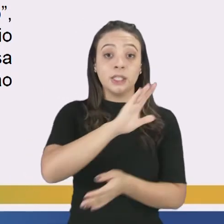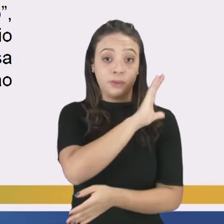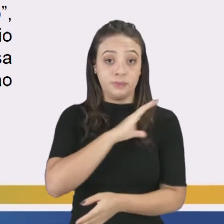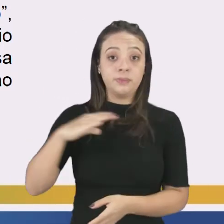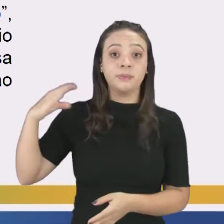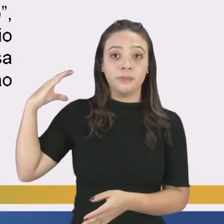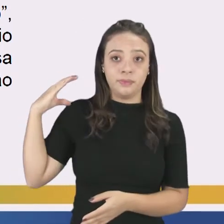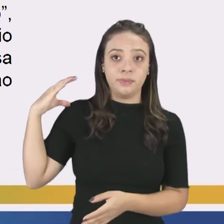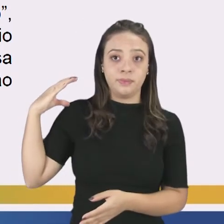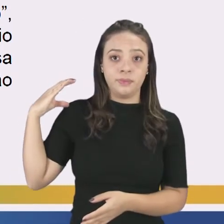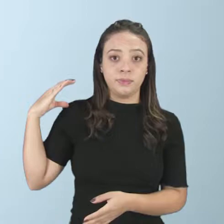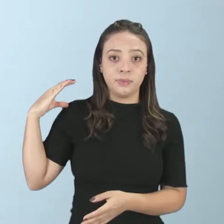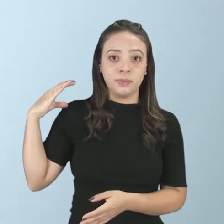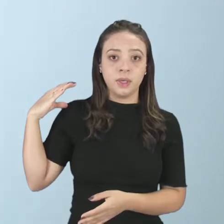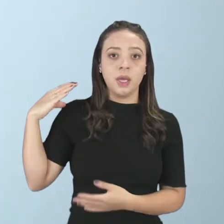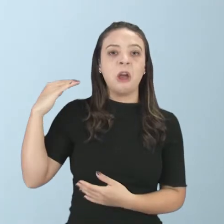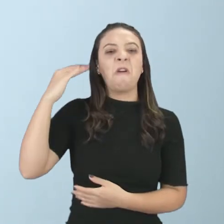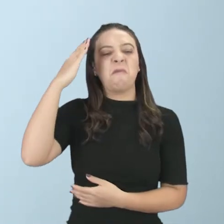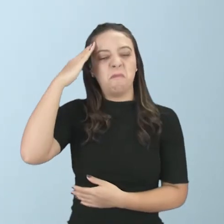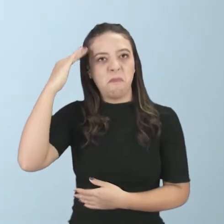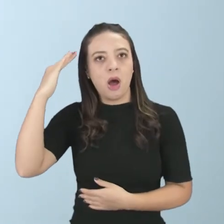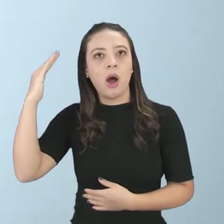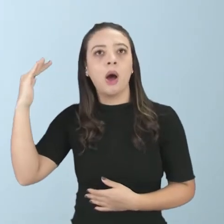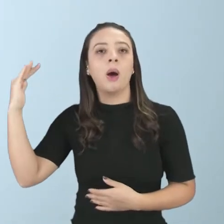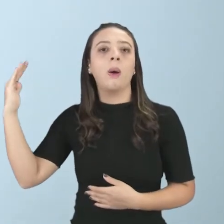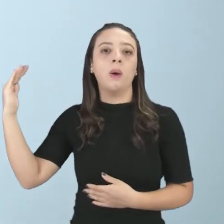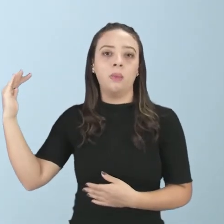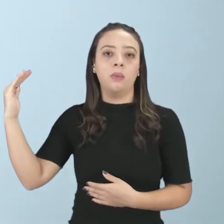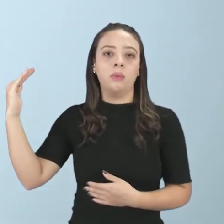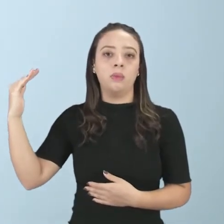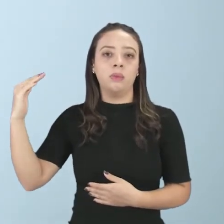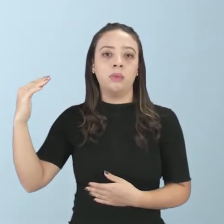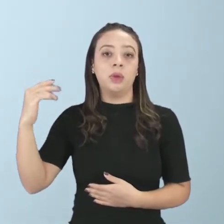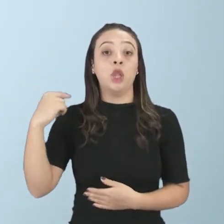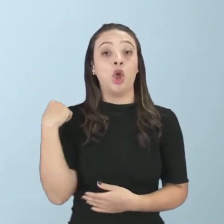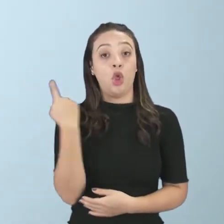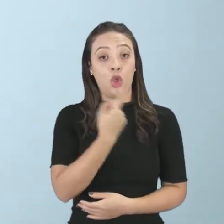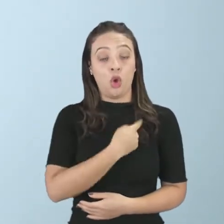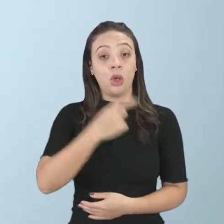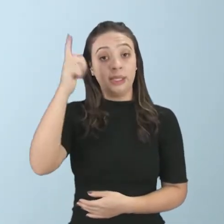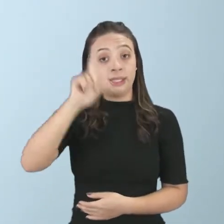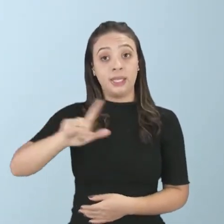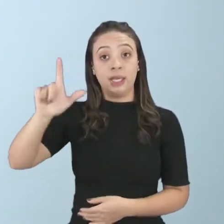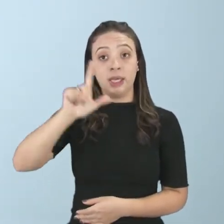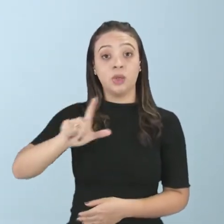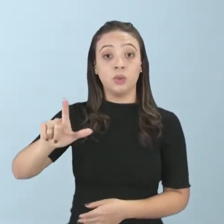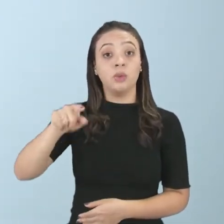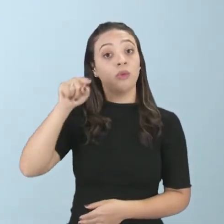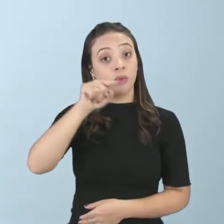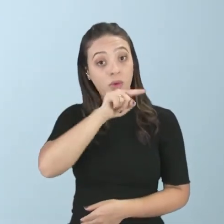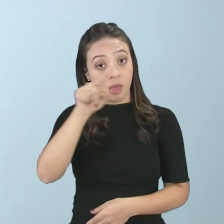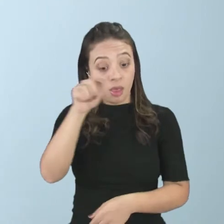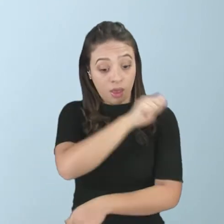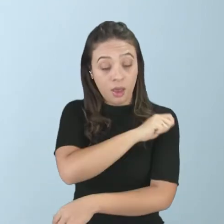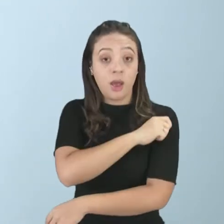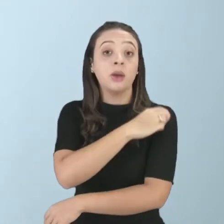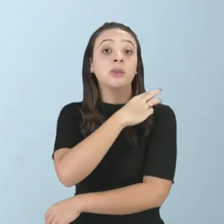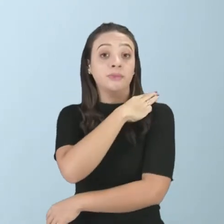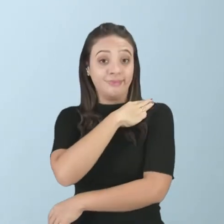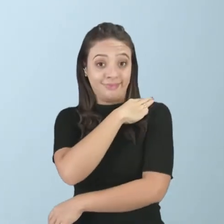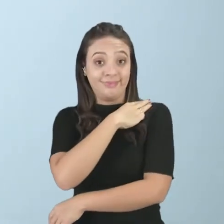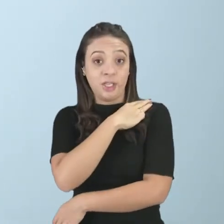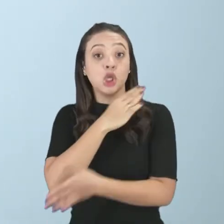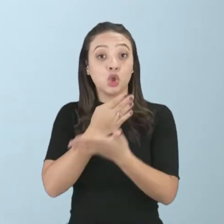uma autora muito bem renomeada dentro da nossa literatura. Vocês alunos do terceiro ano que